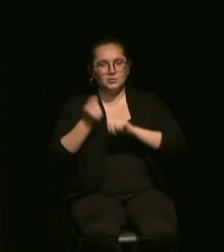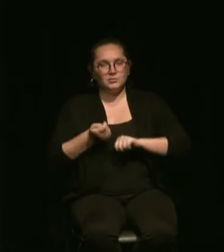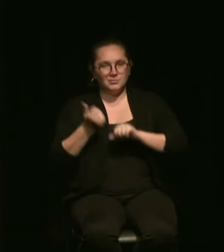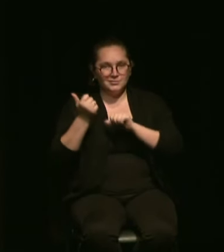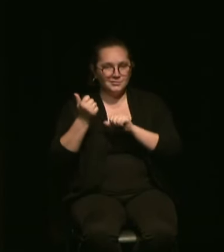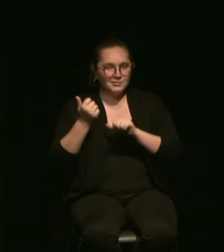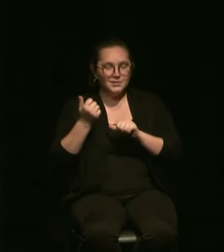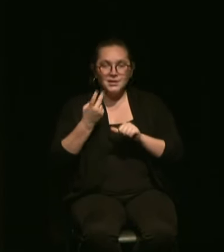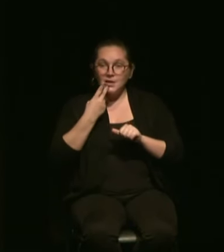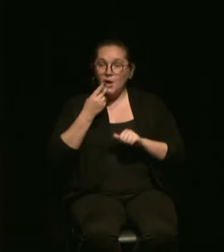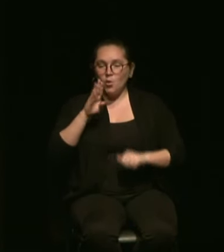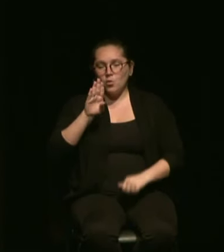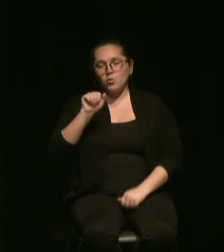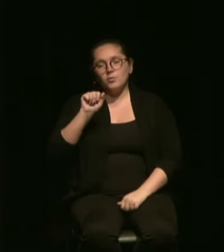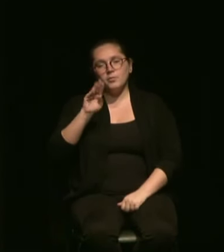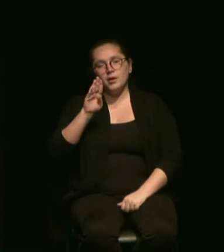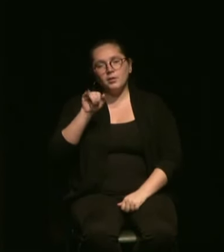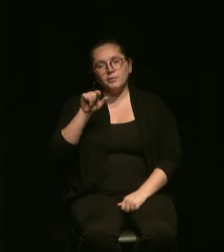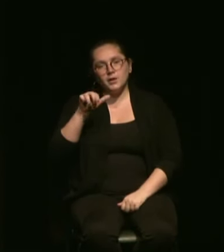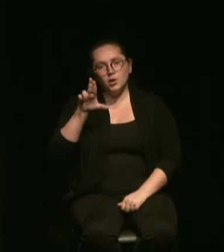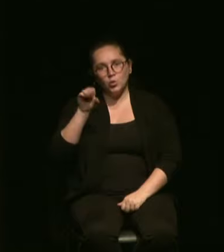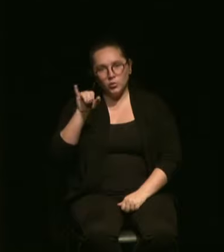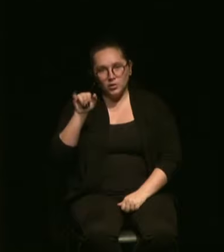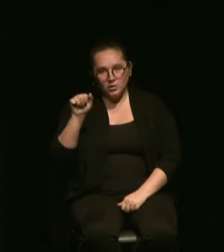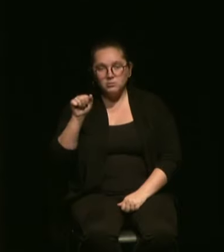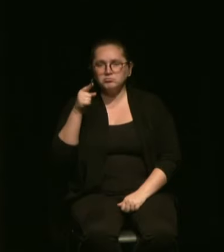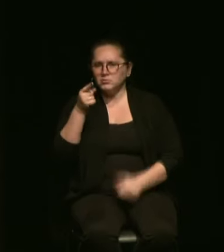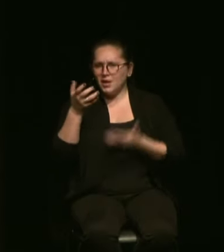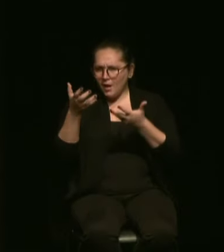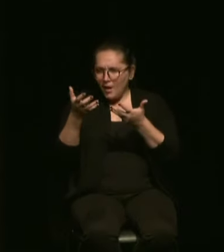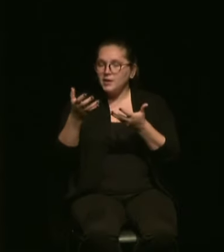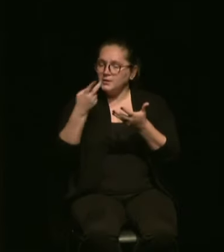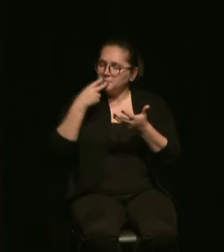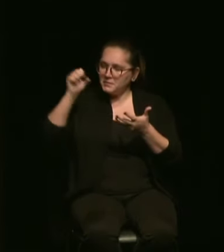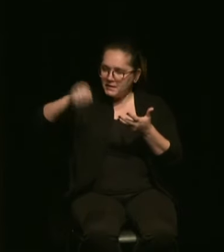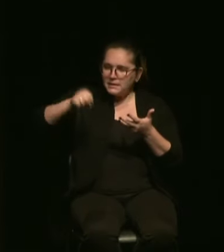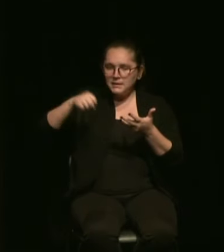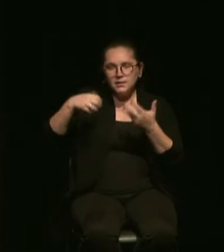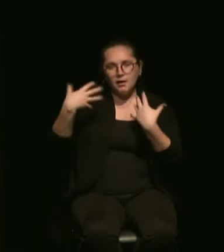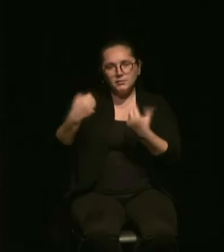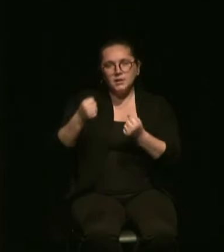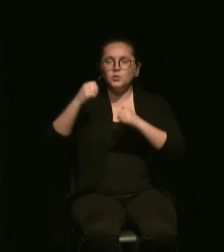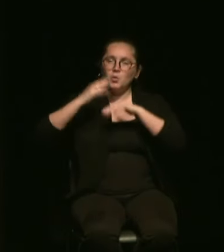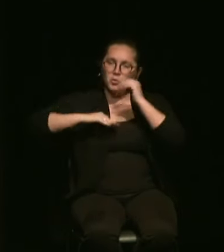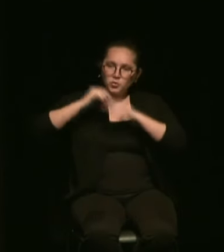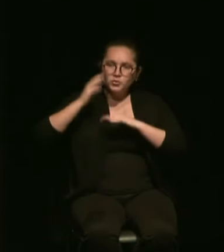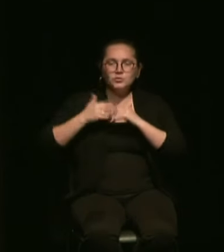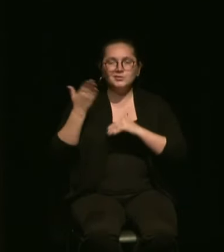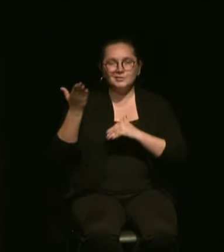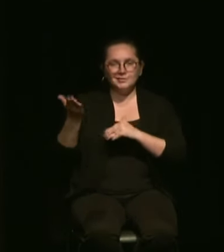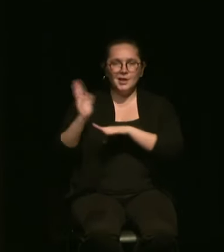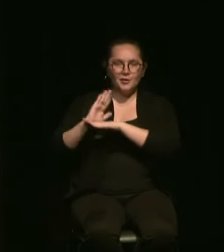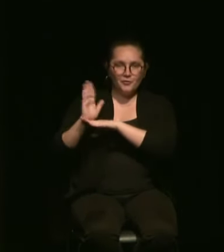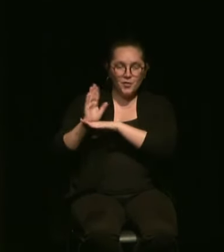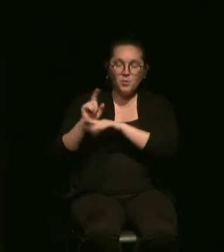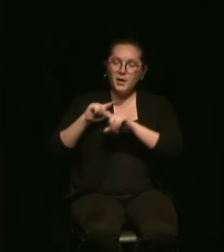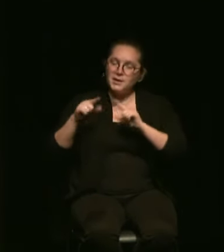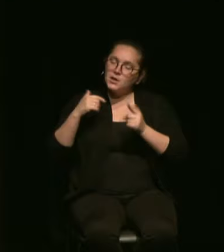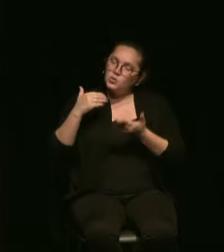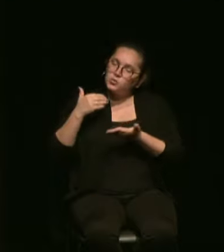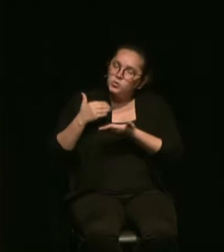sim. E ali eu comecei a produzir o cinema dele. Mas eu comecei a, de fato, ser um interlocutor